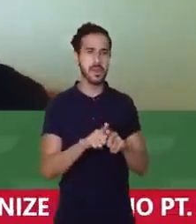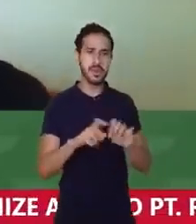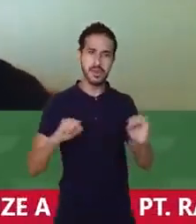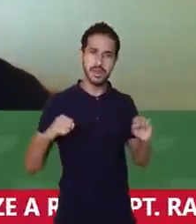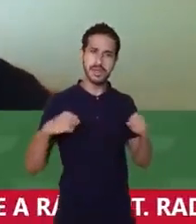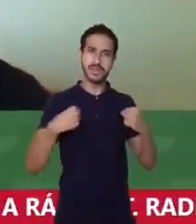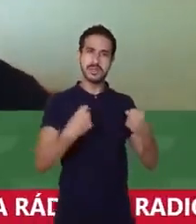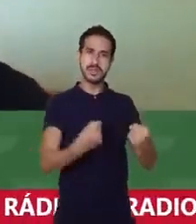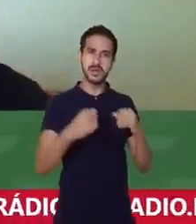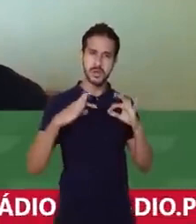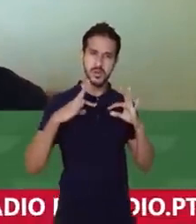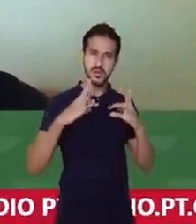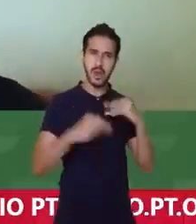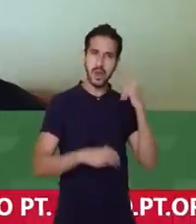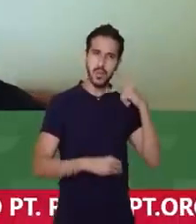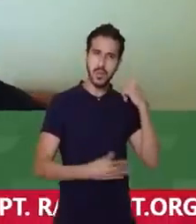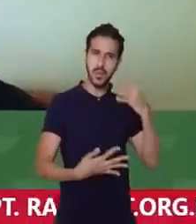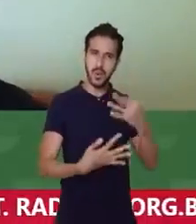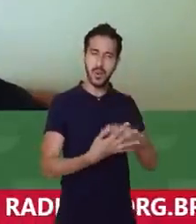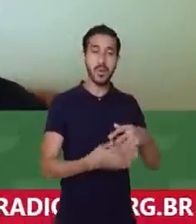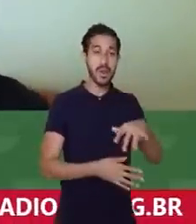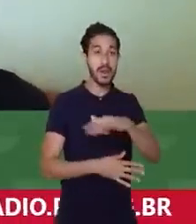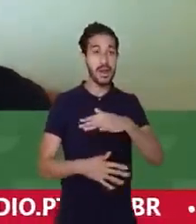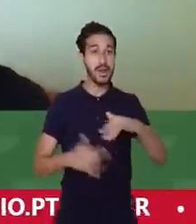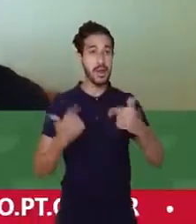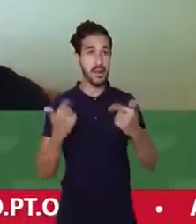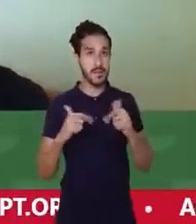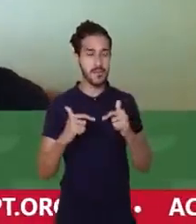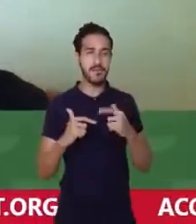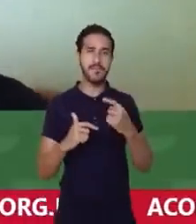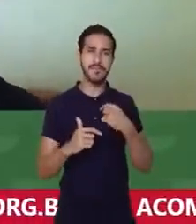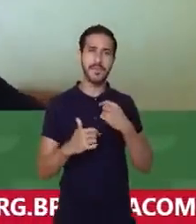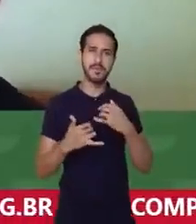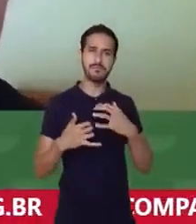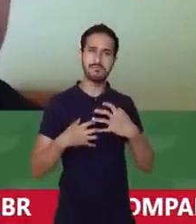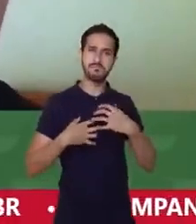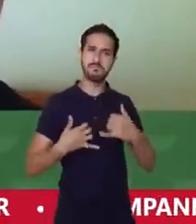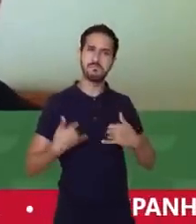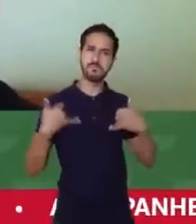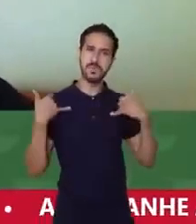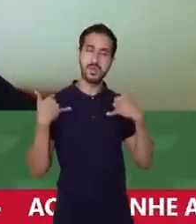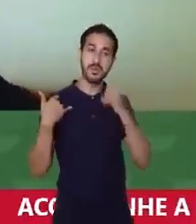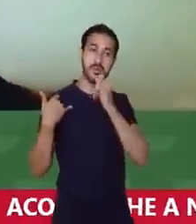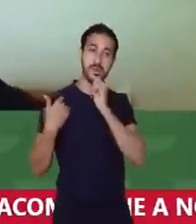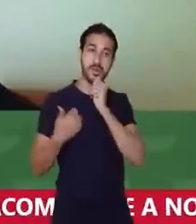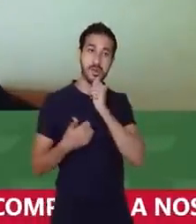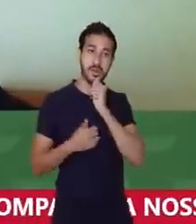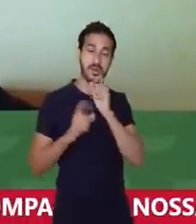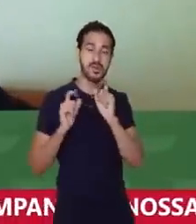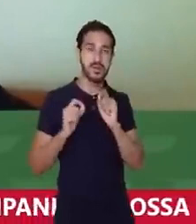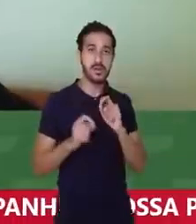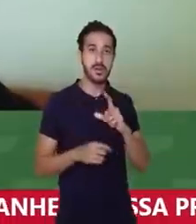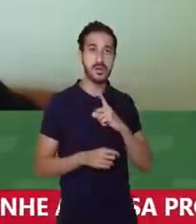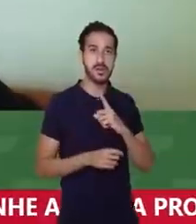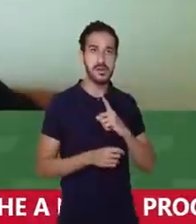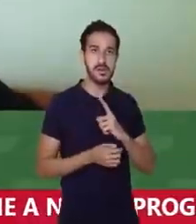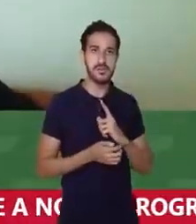defender toda uma política trabalhista, né? E eu tenho muito orgulho, por exemplo, de